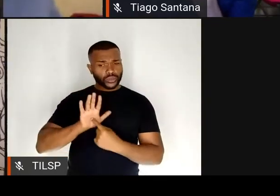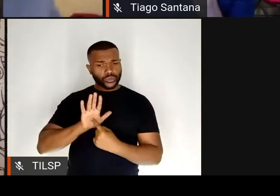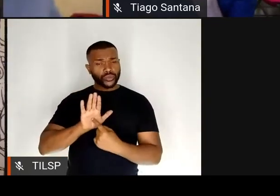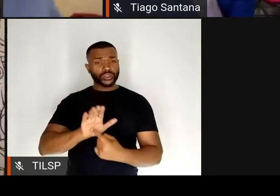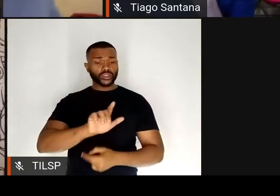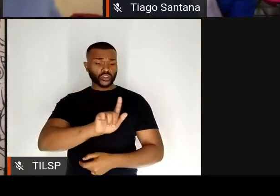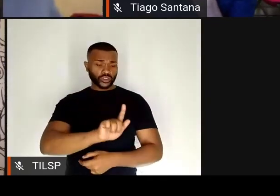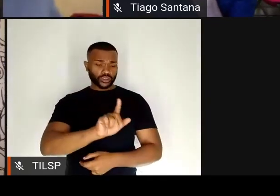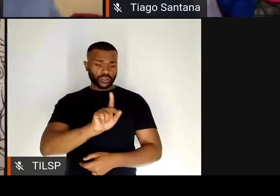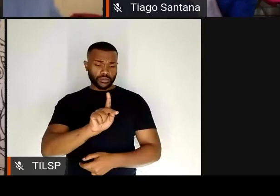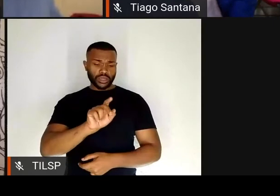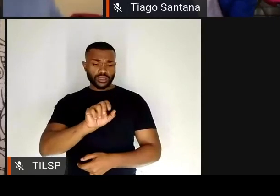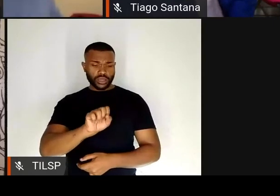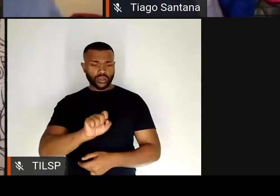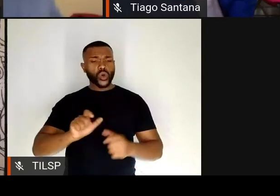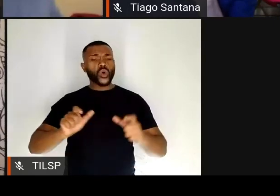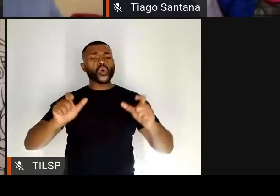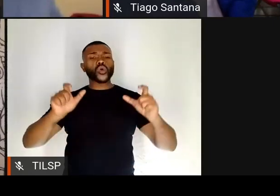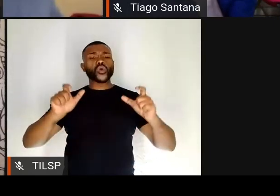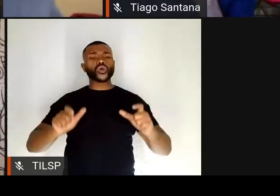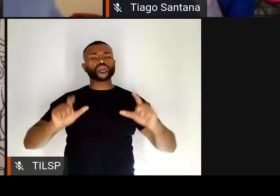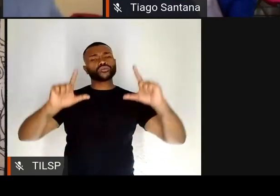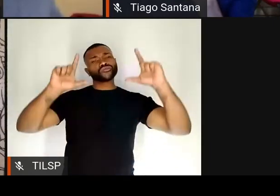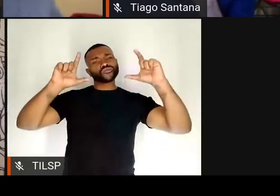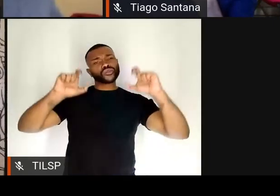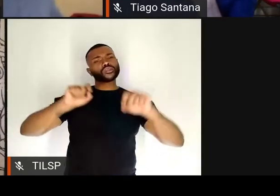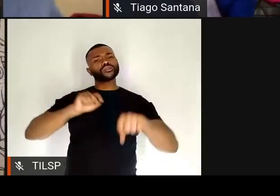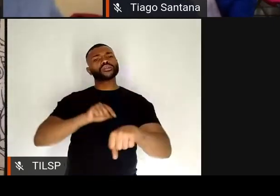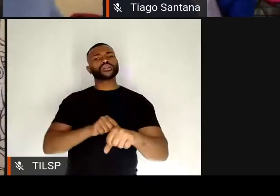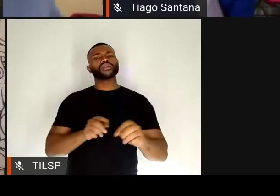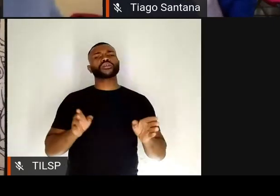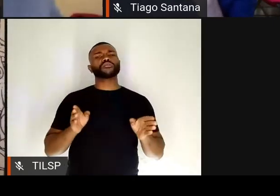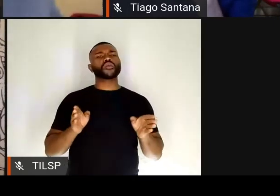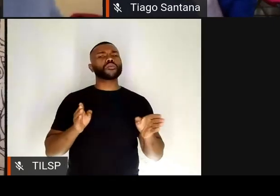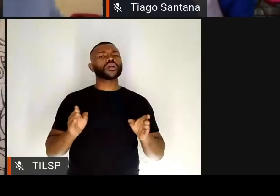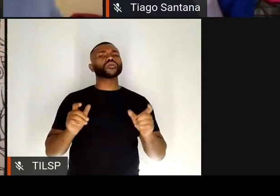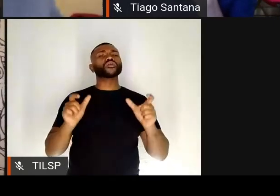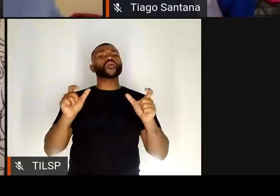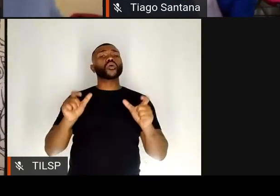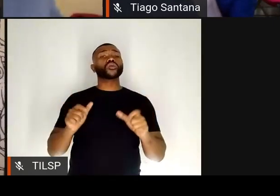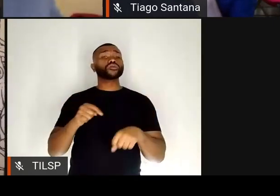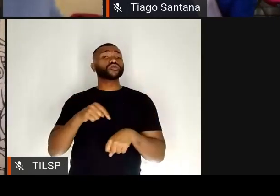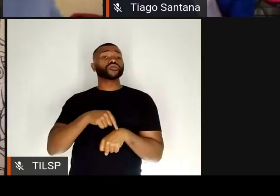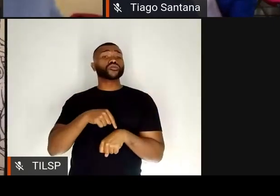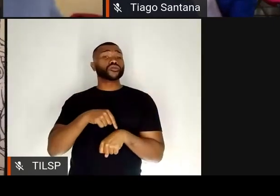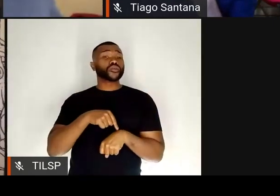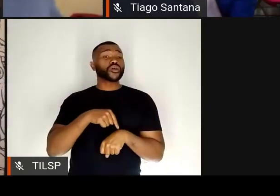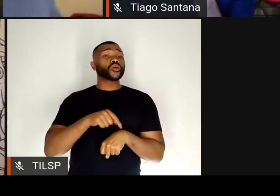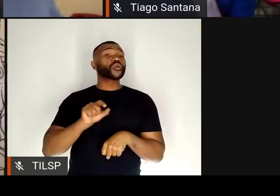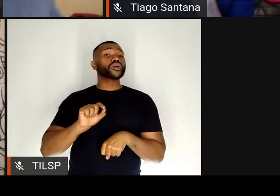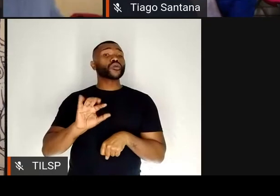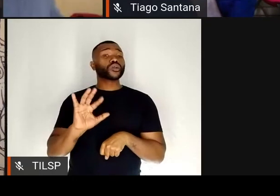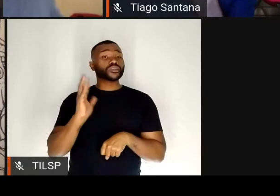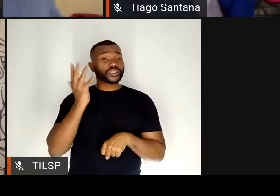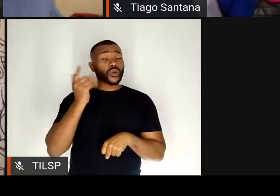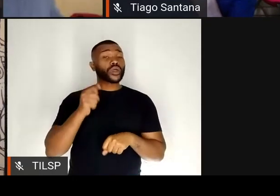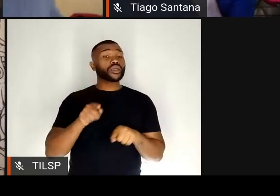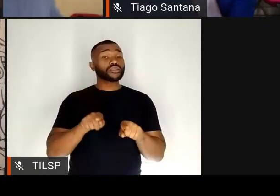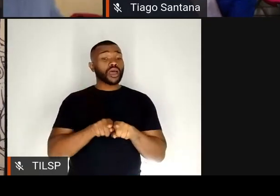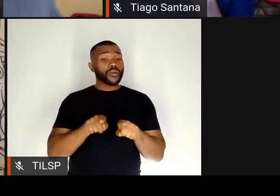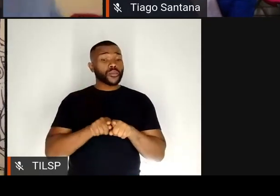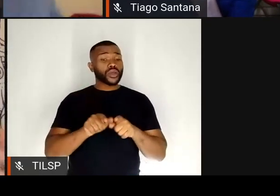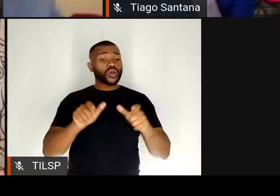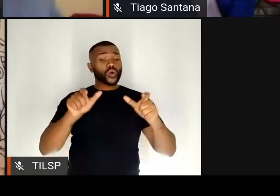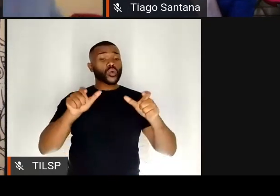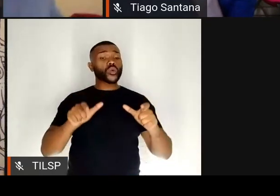de aonde a foto foi tirada, em que momento, em que segundo, em que minuto, em que hora, e as coordenadas de latitude e